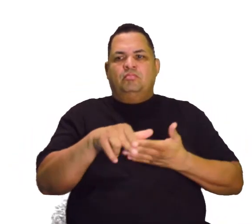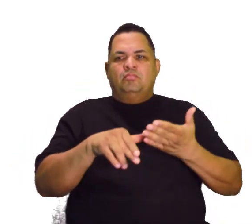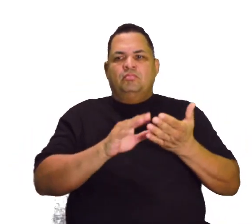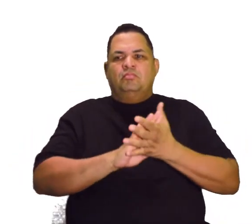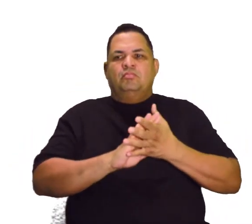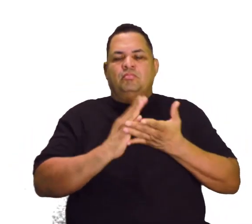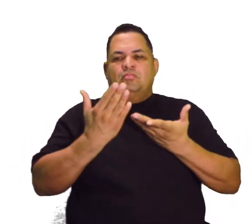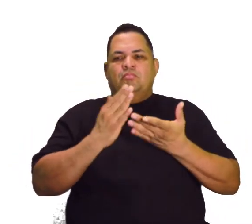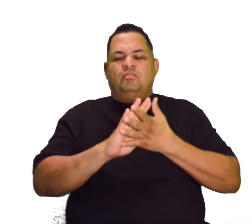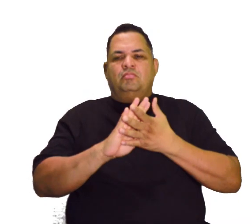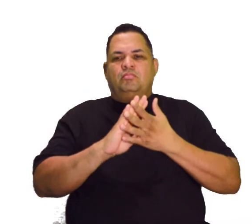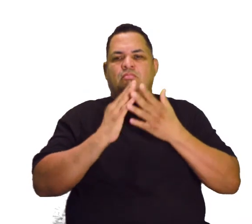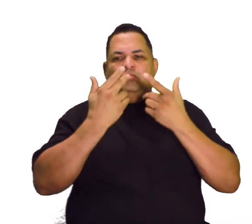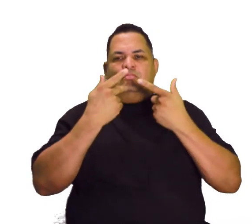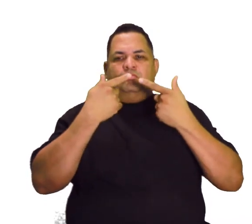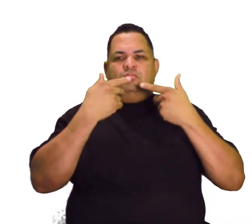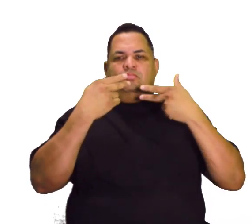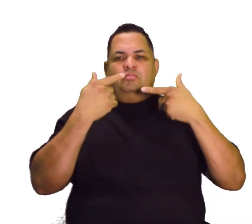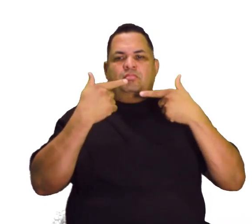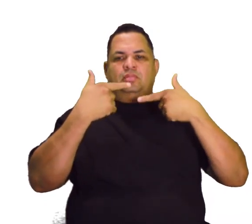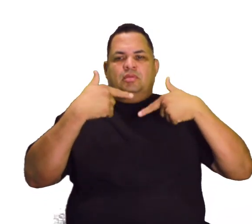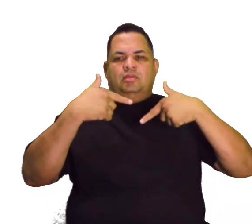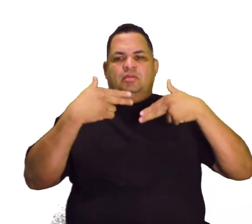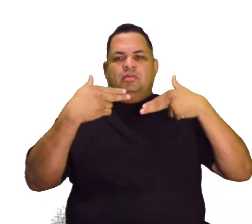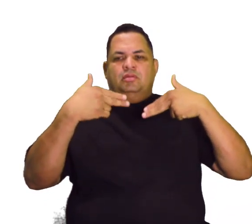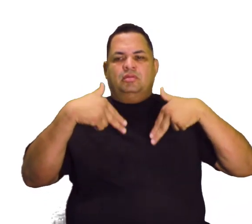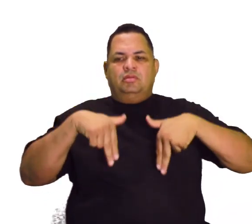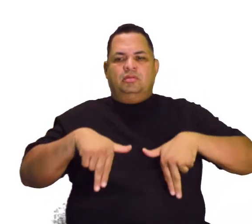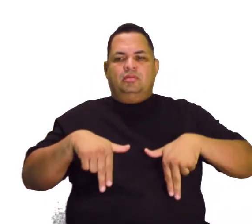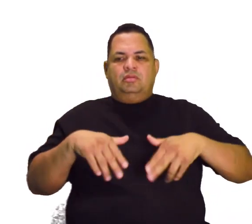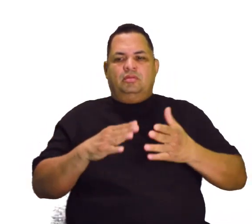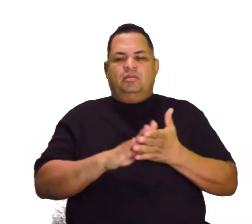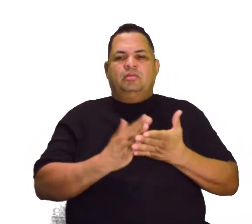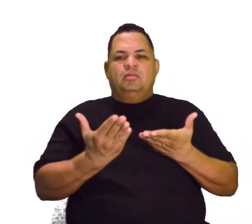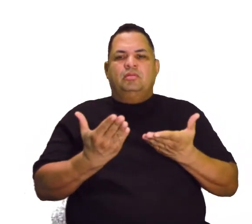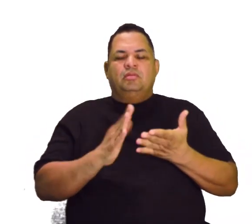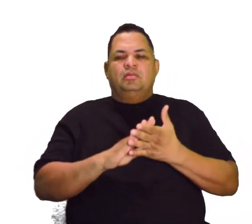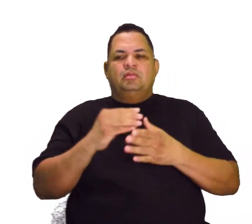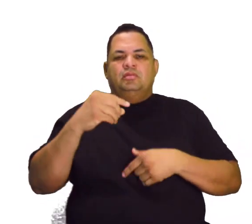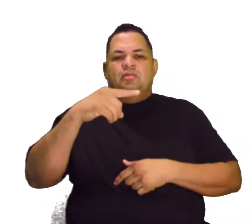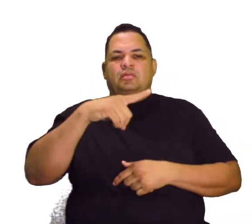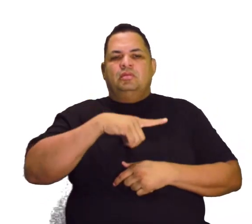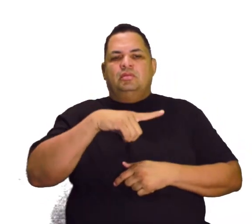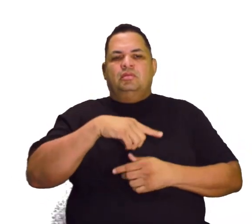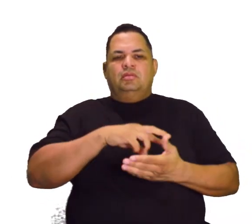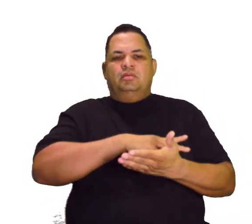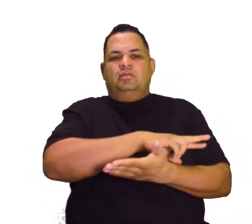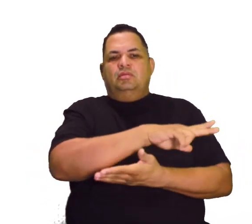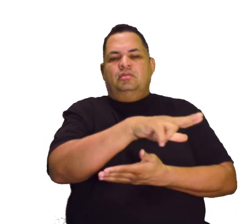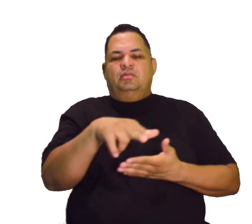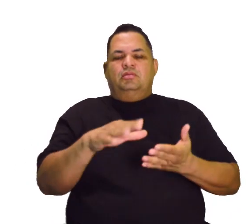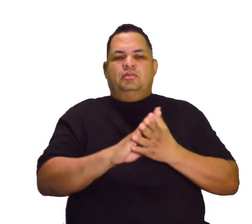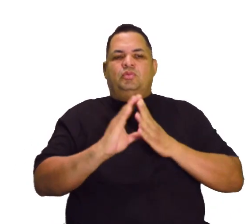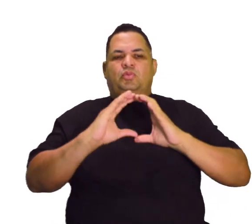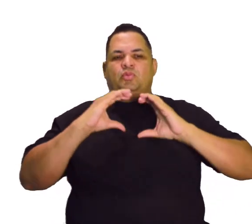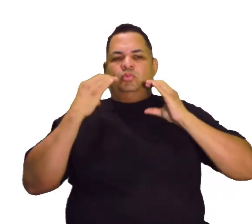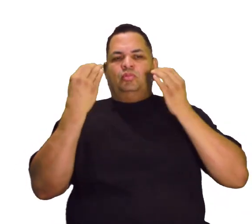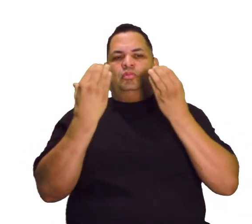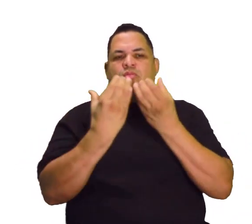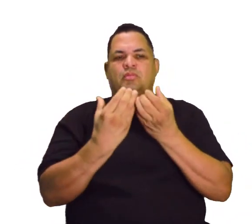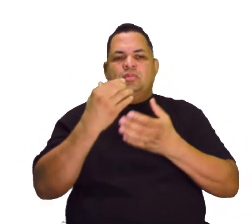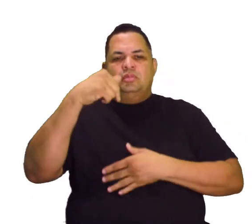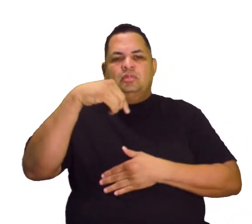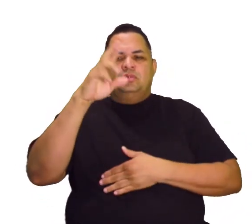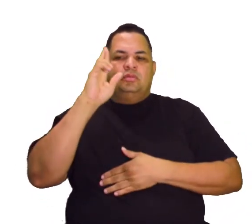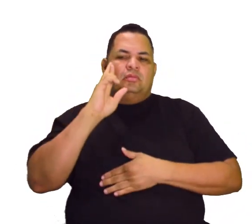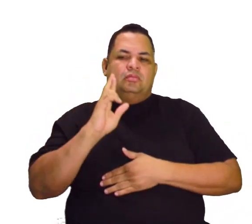etnias indígenas. Então, nós temos muitas comunidades indígenas aqui em Rondônia que fazem trabalhos maravilhosos,